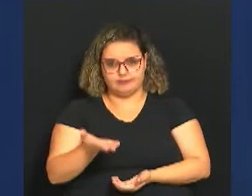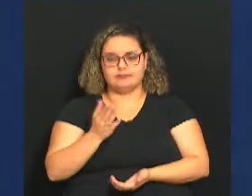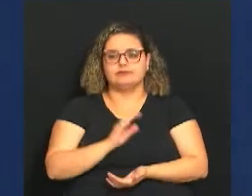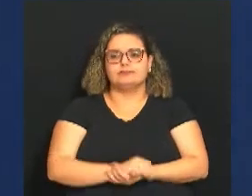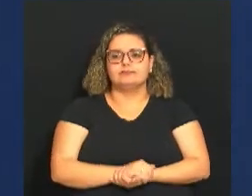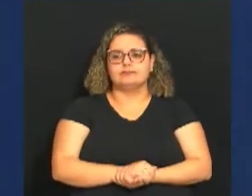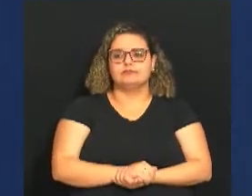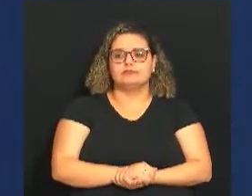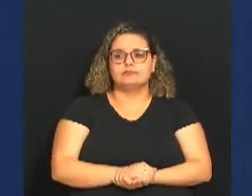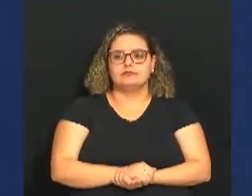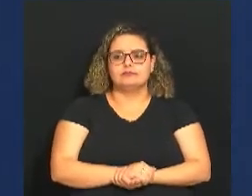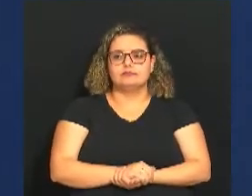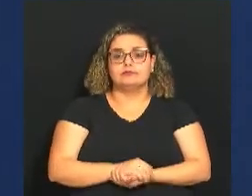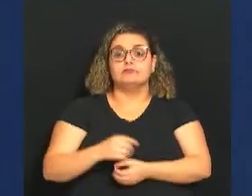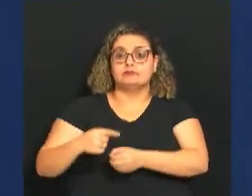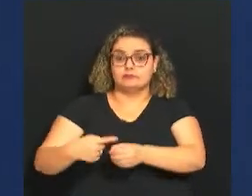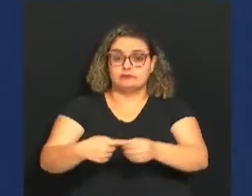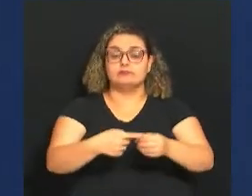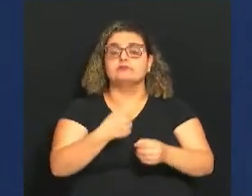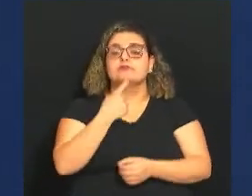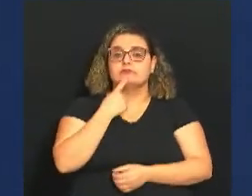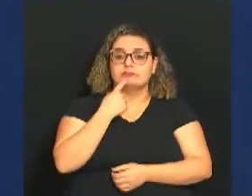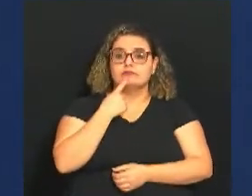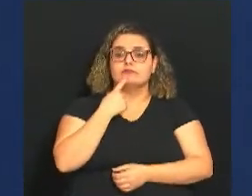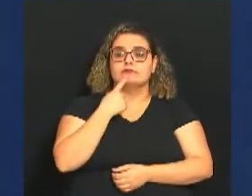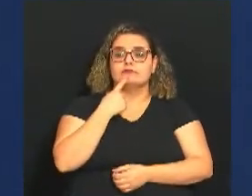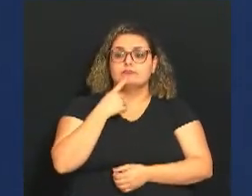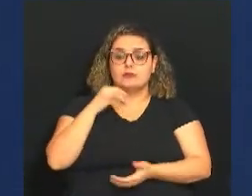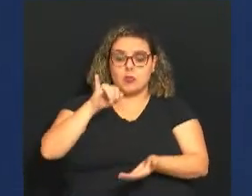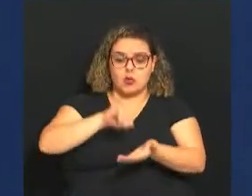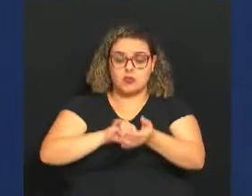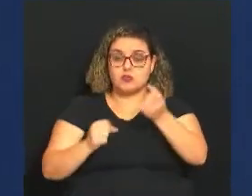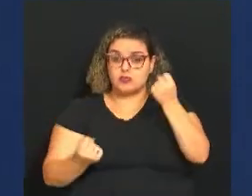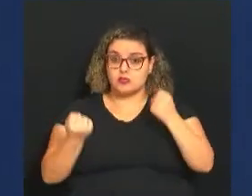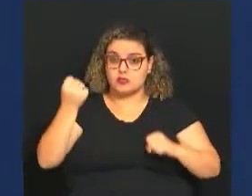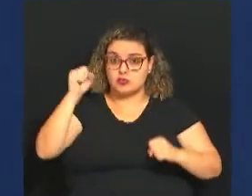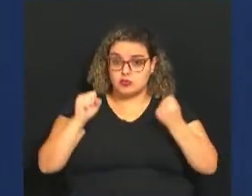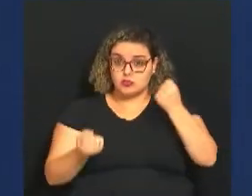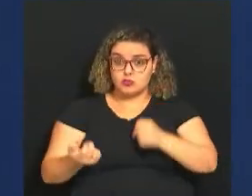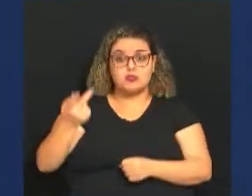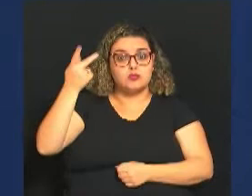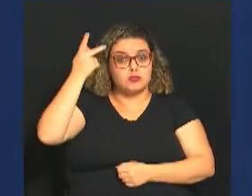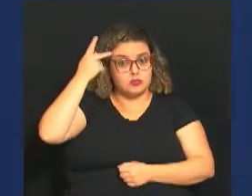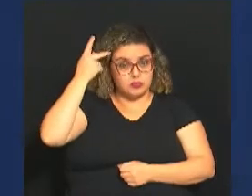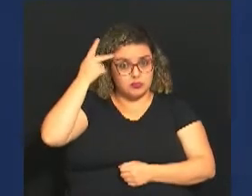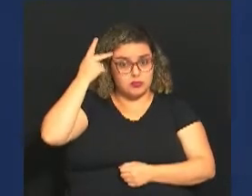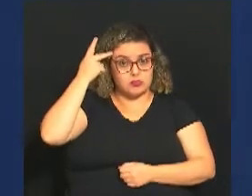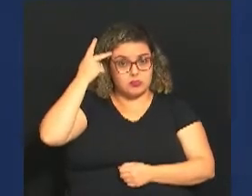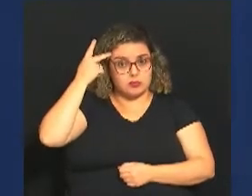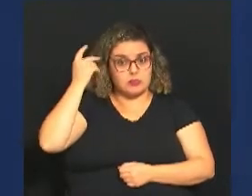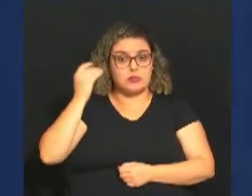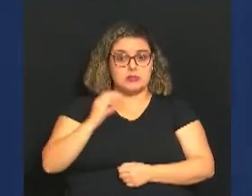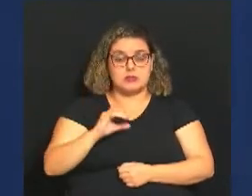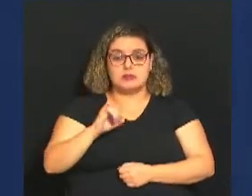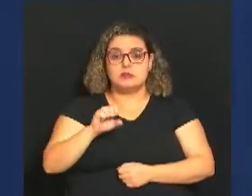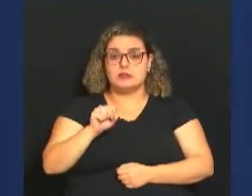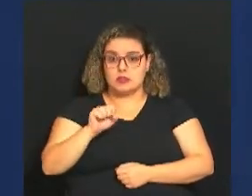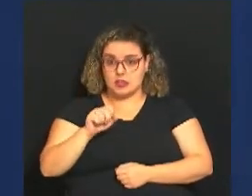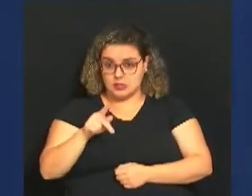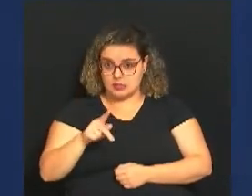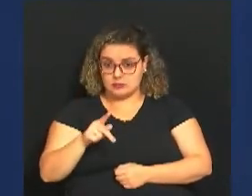E a Regional Campinas, do Centro das Indústrias do Estado de São Paulo, o CIESP, apresentou os principais